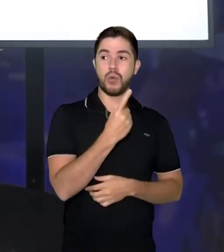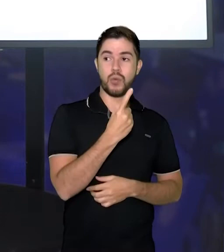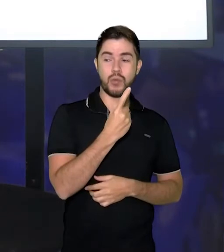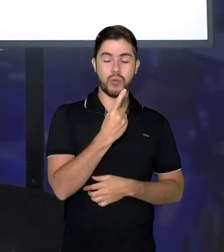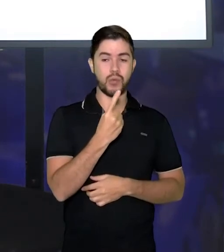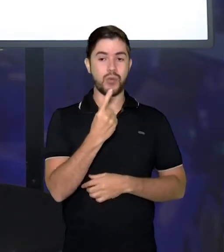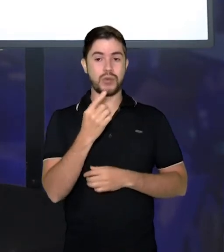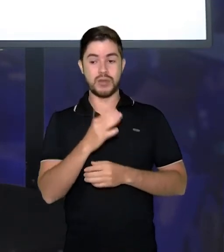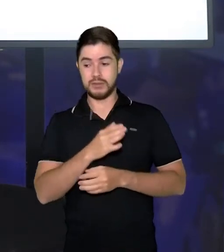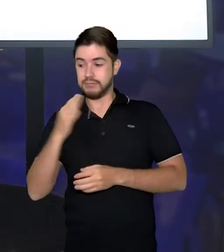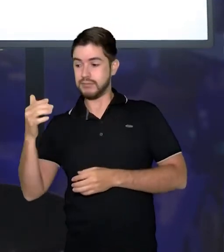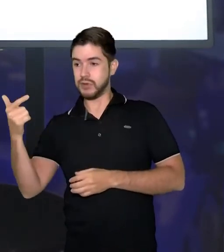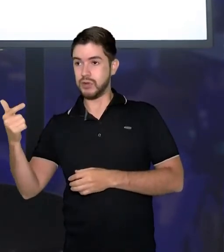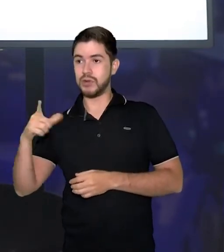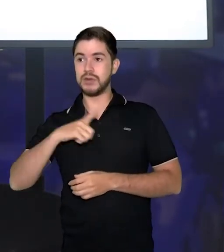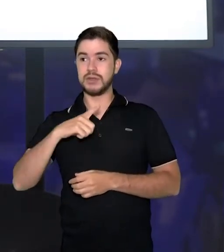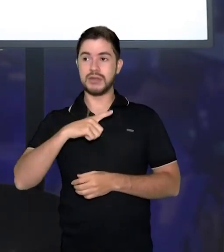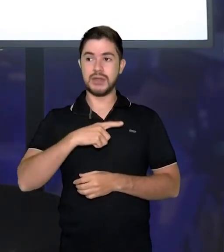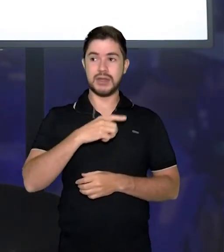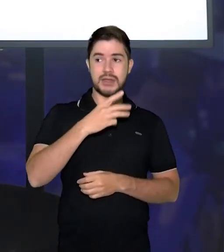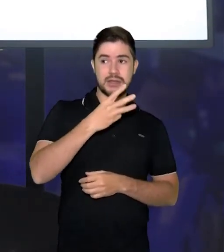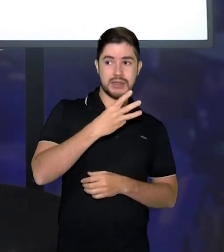1 e 2, eu tenho 3 meios.